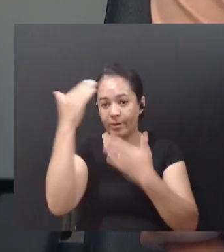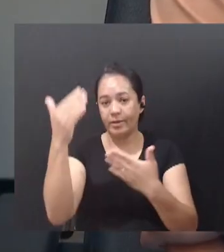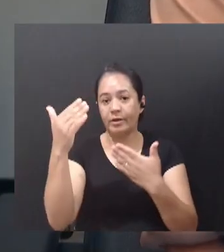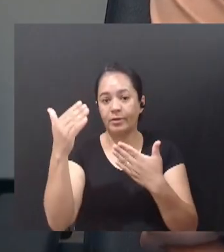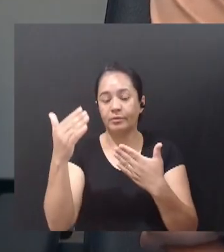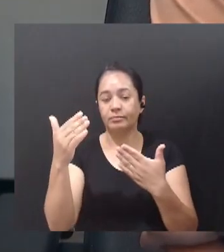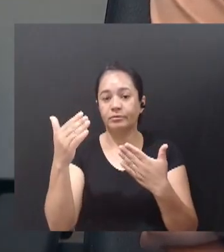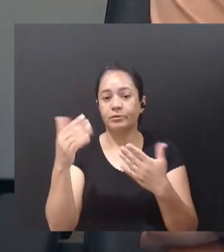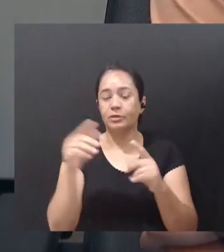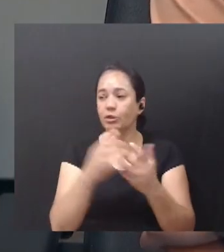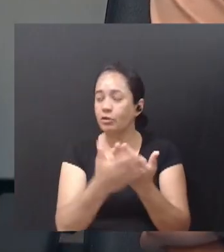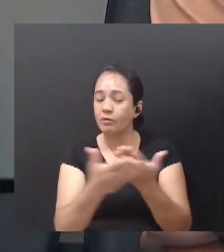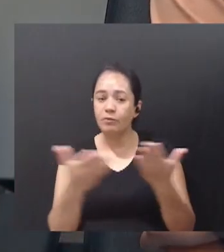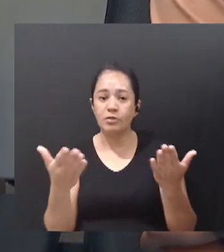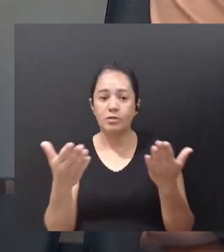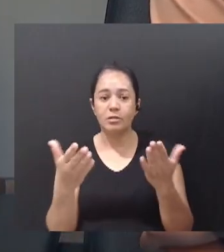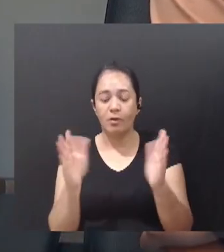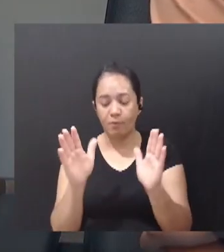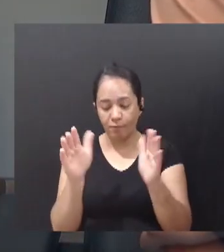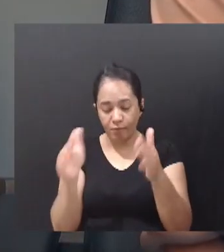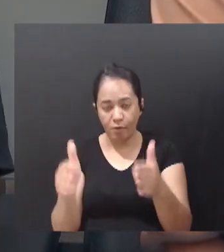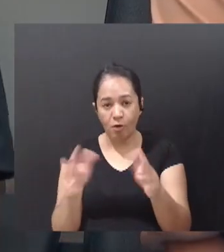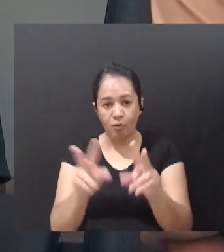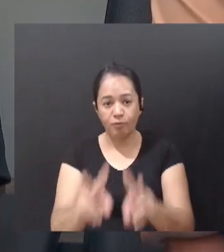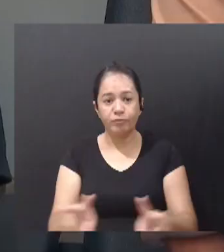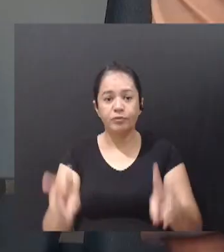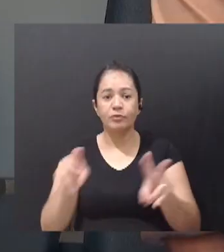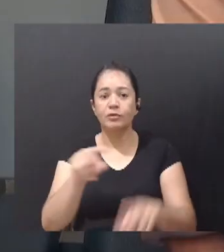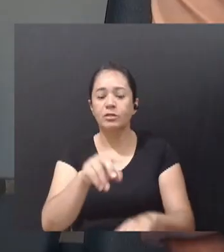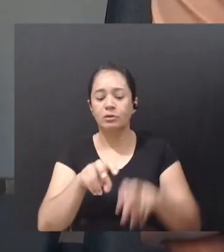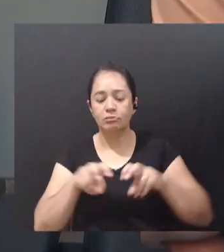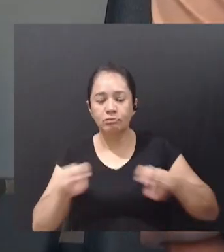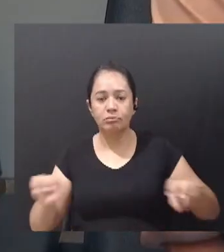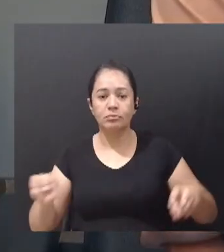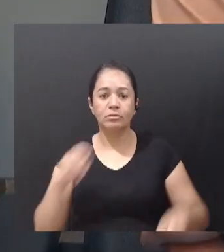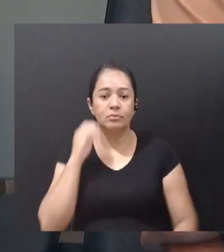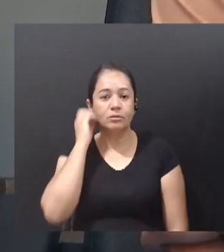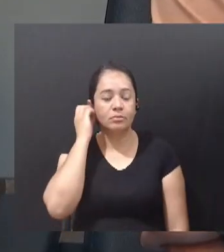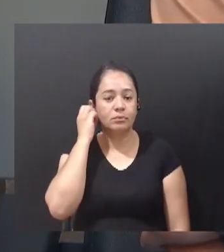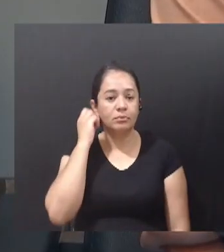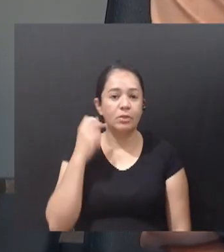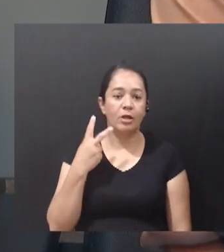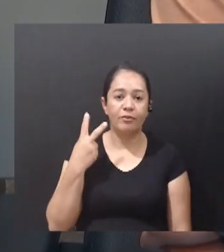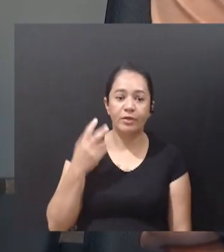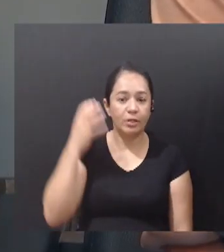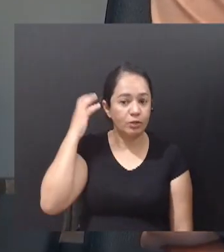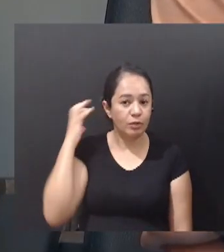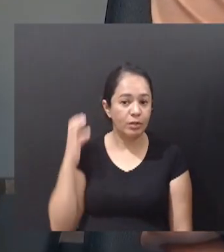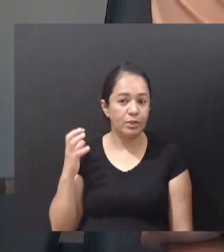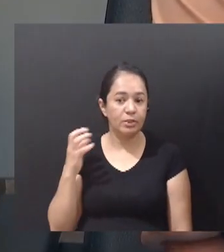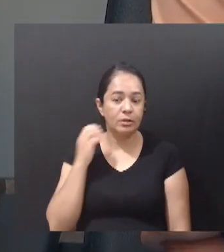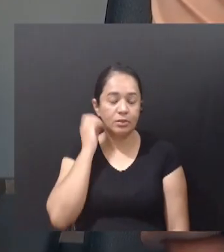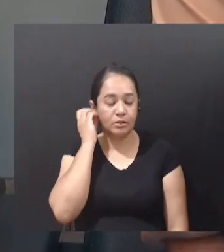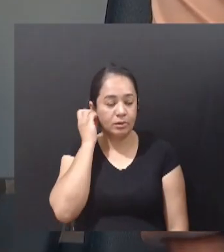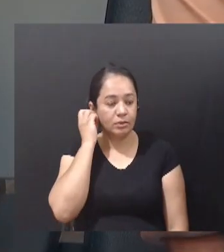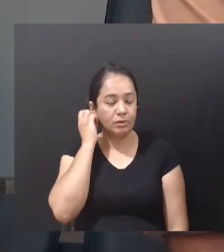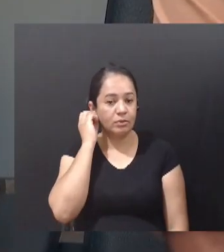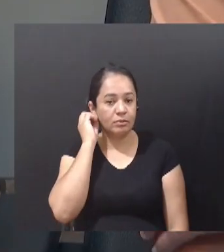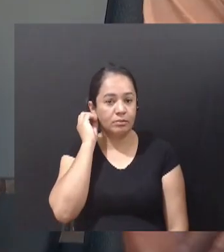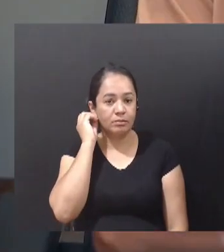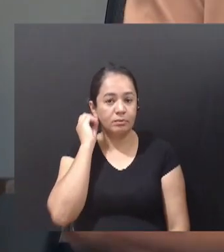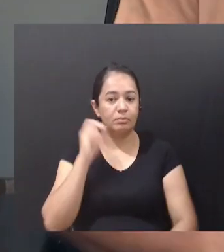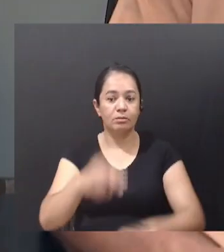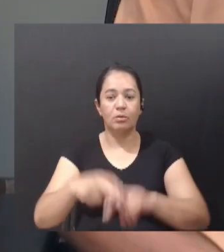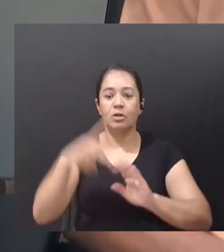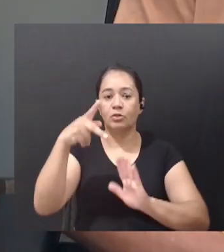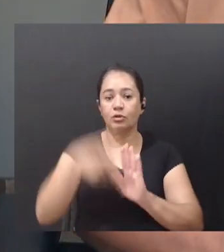que vocês estão tendo, eu falo vocês todos da mesa aí, né, a Guida, né, por esse projeto maravilhoso aí destinado